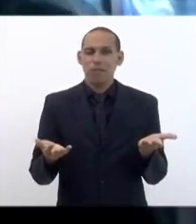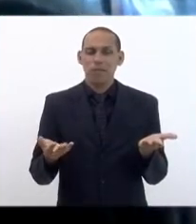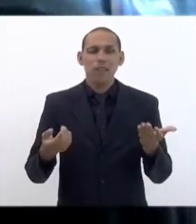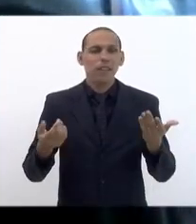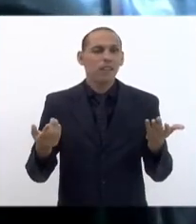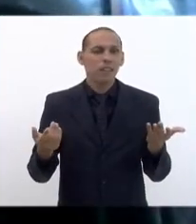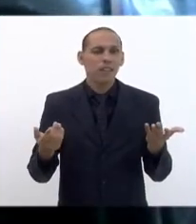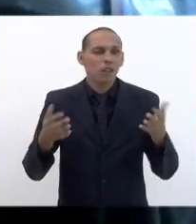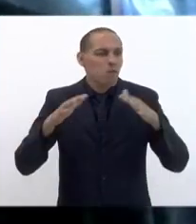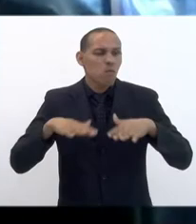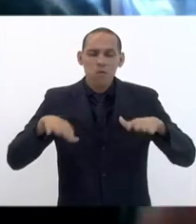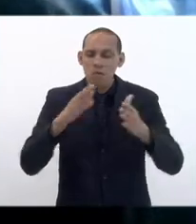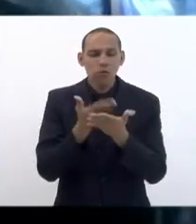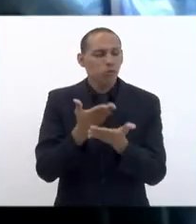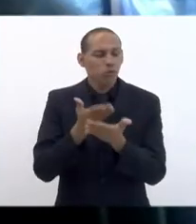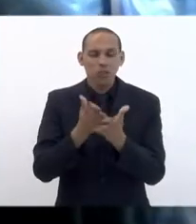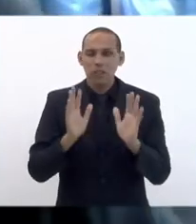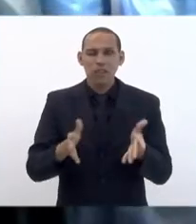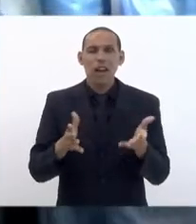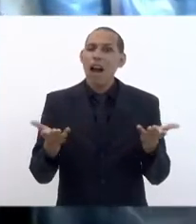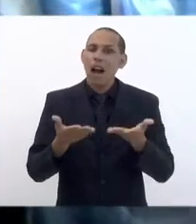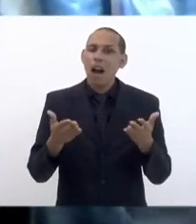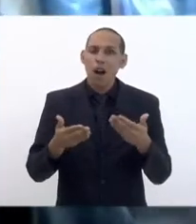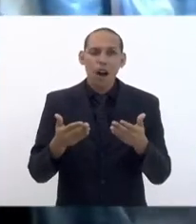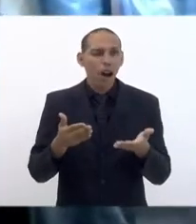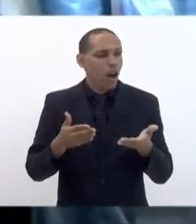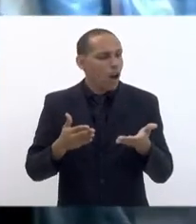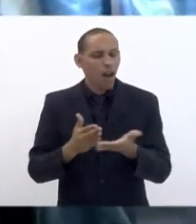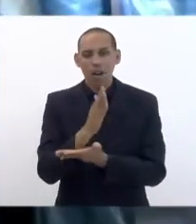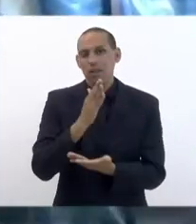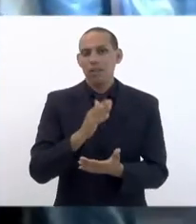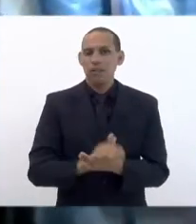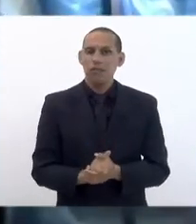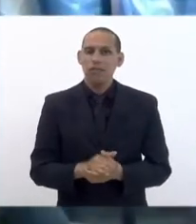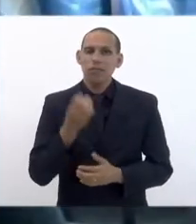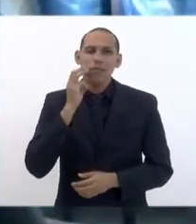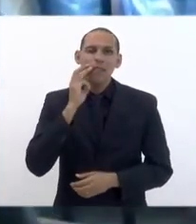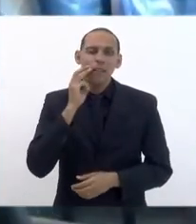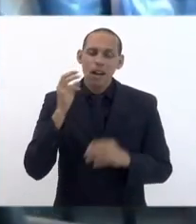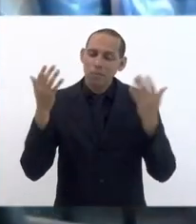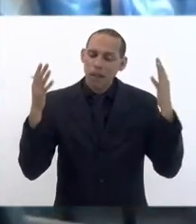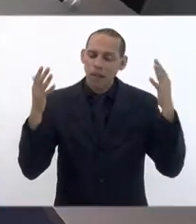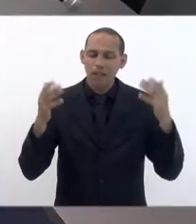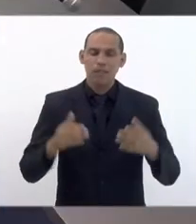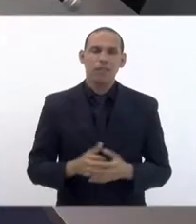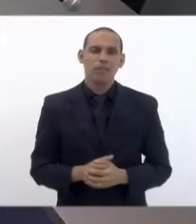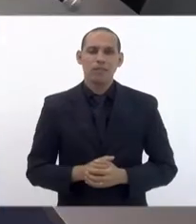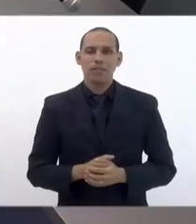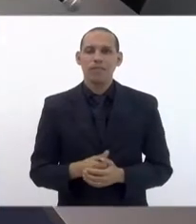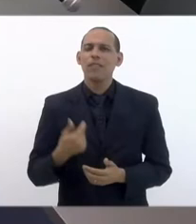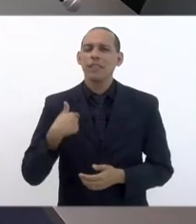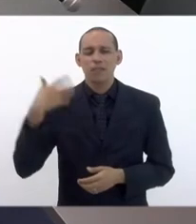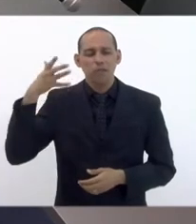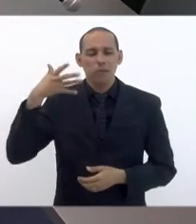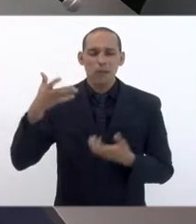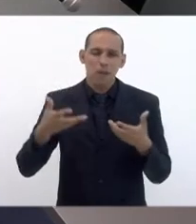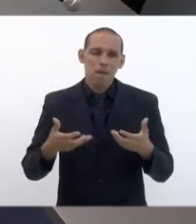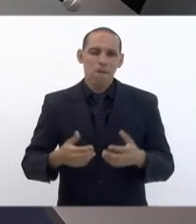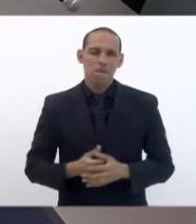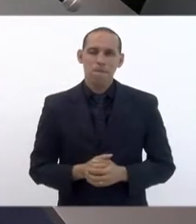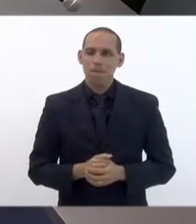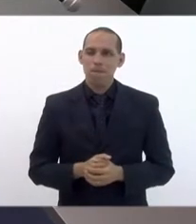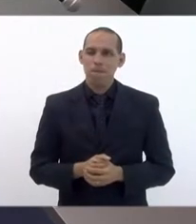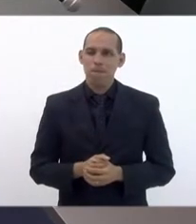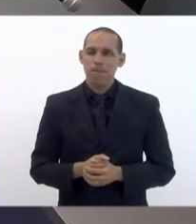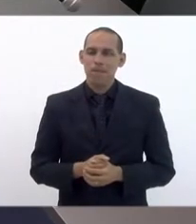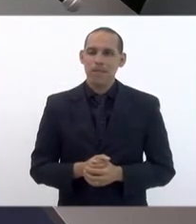todo mundo já fez esse estudo, tem que aprovar fazer isso. Então, Valdec, está de parabéns. Eu queria discutir aqui. Eu queria...